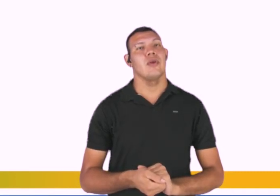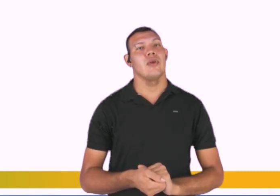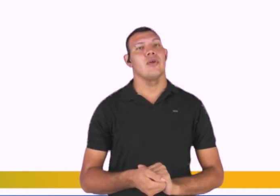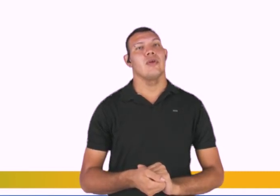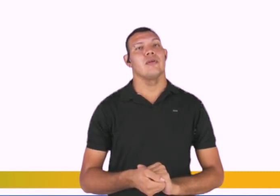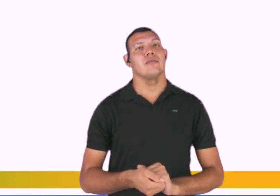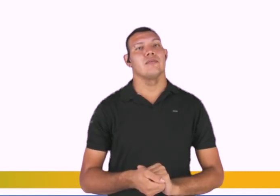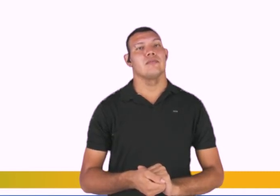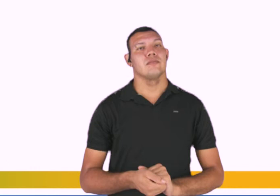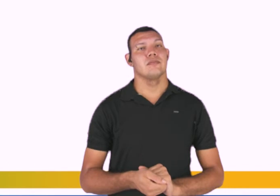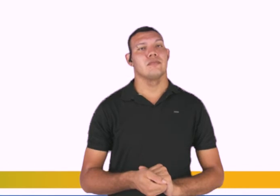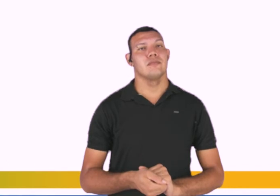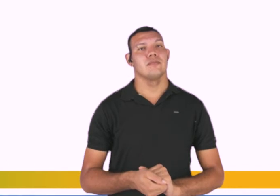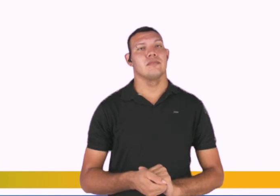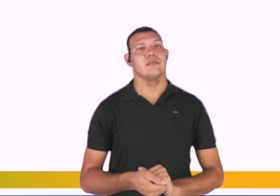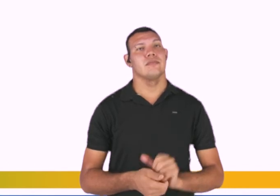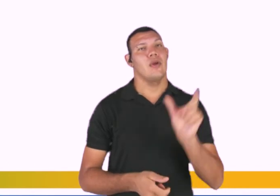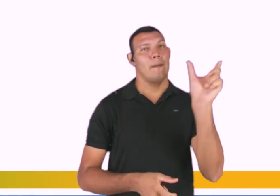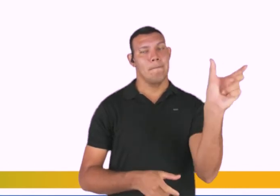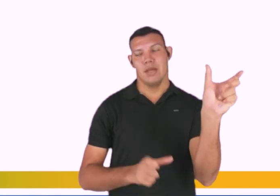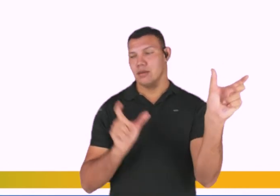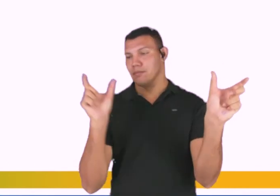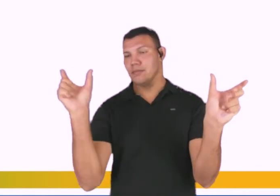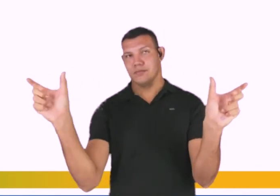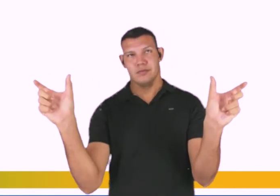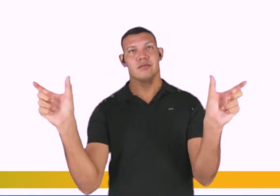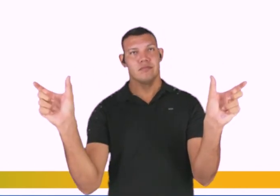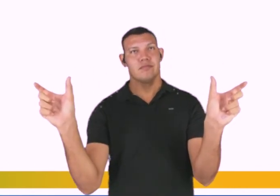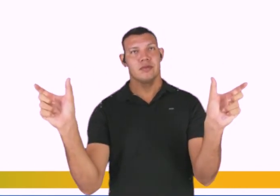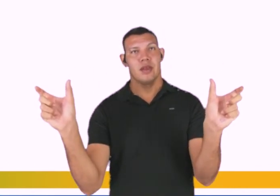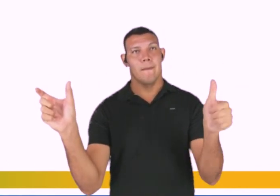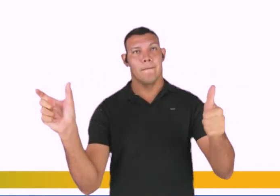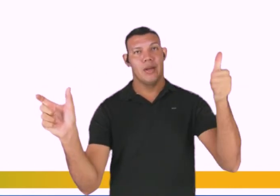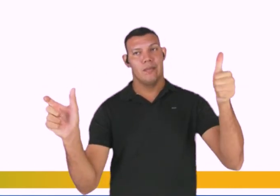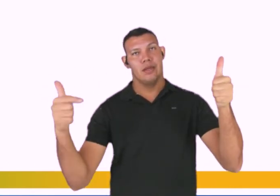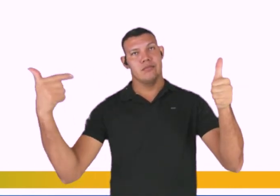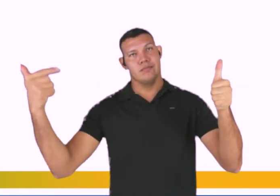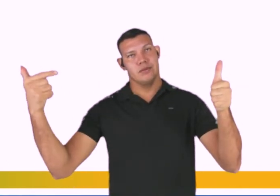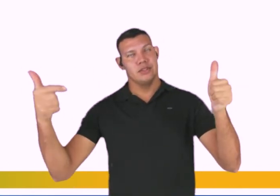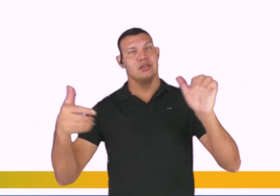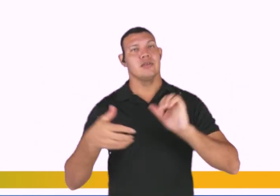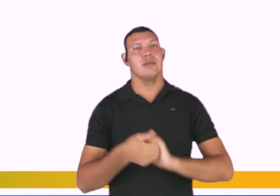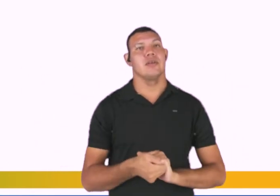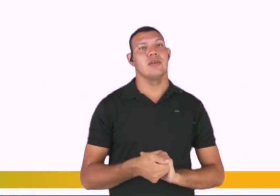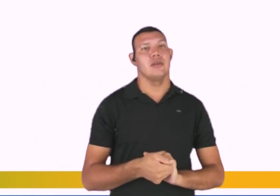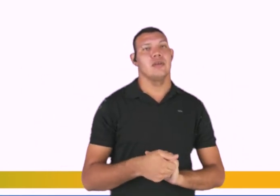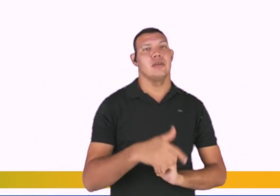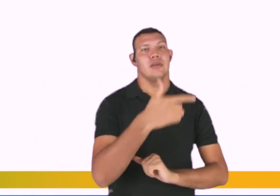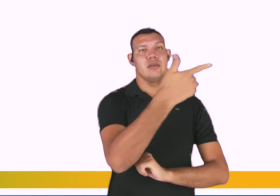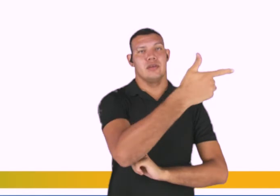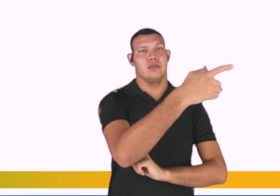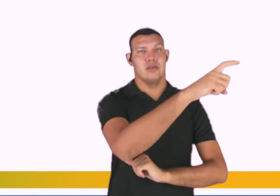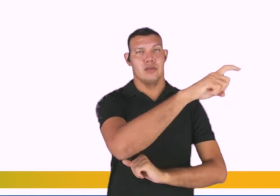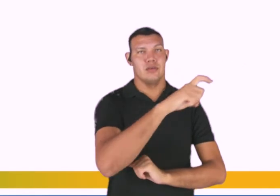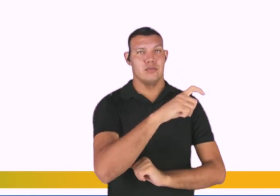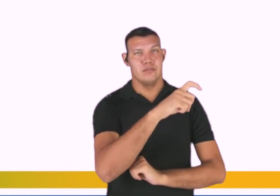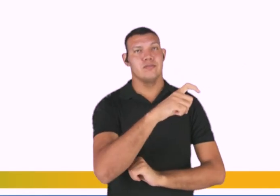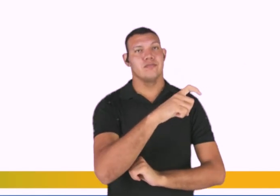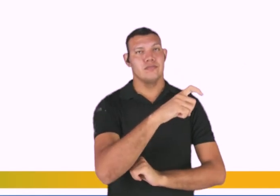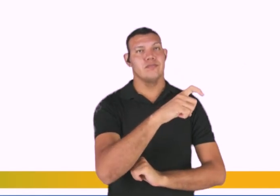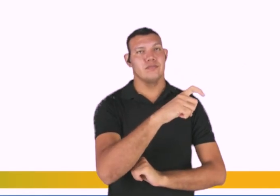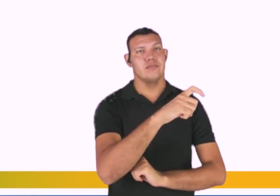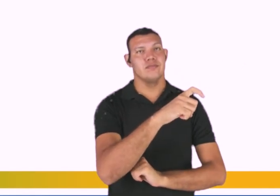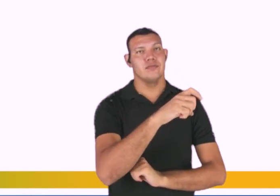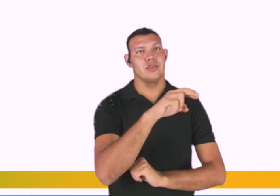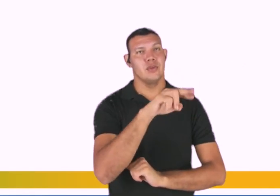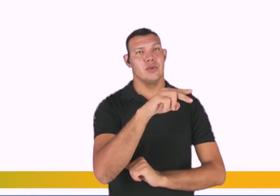no primeiro membro e no segundo membro, nós vamos ter o seguinte resultado. 2x igual a 38 menos 20,